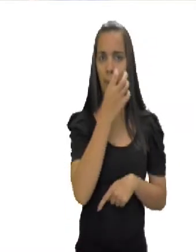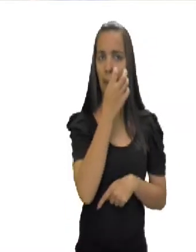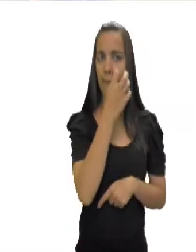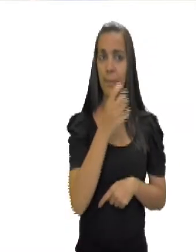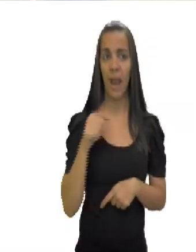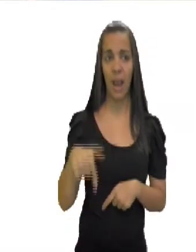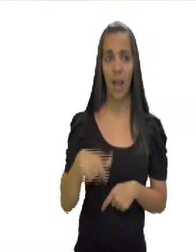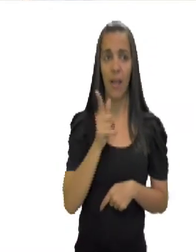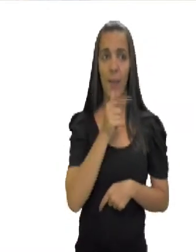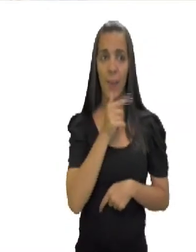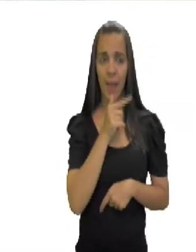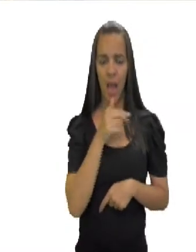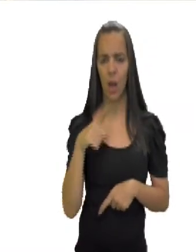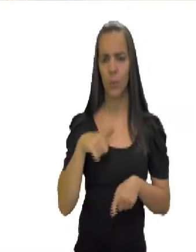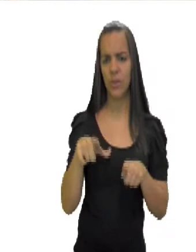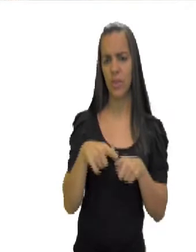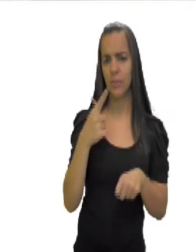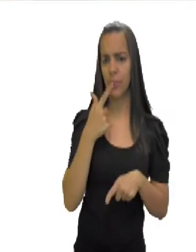do organismo da gente.